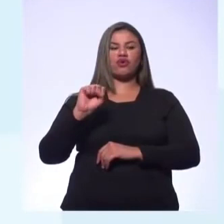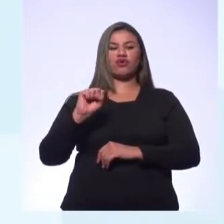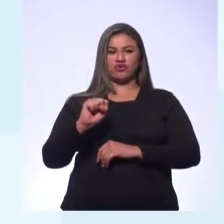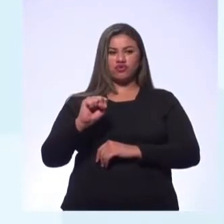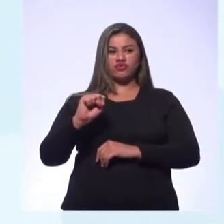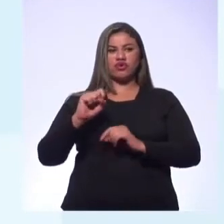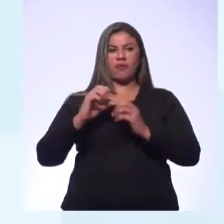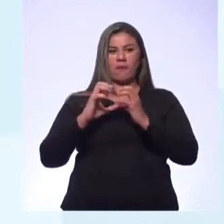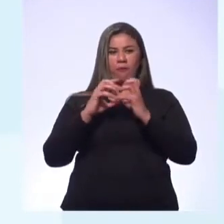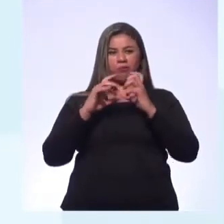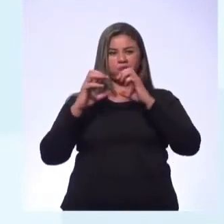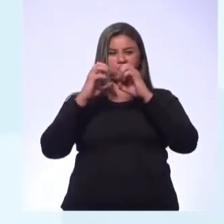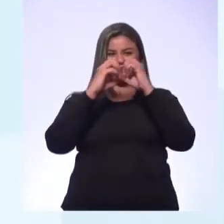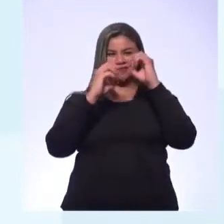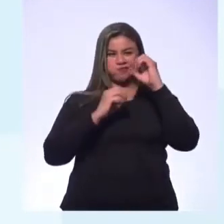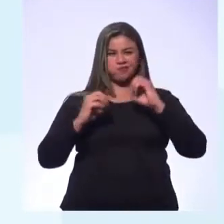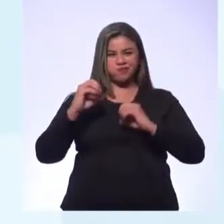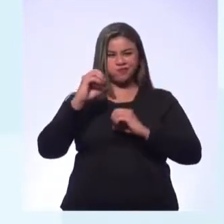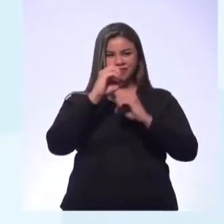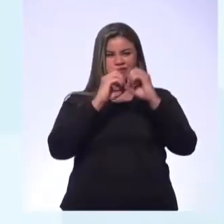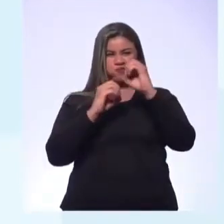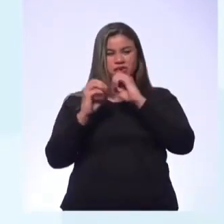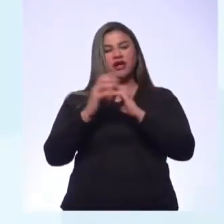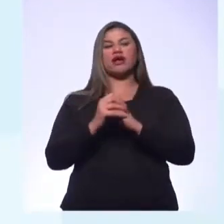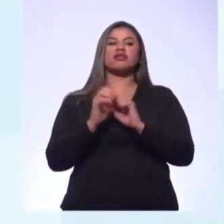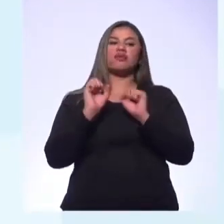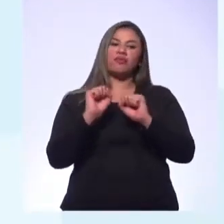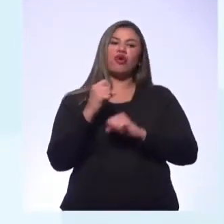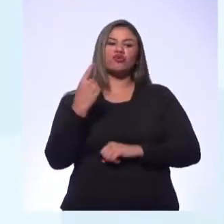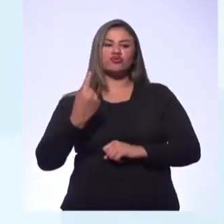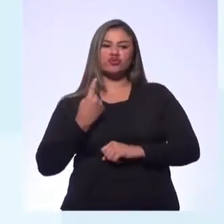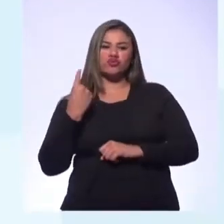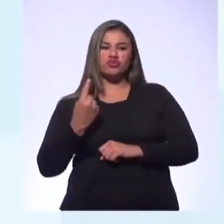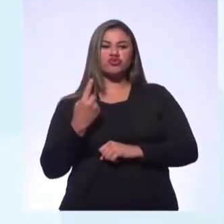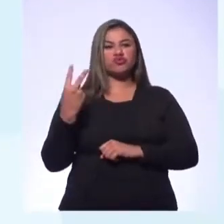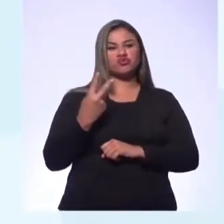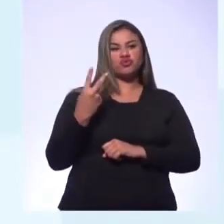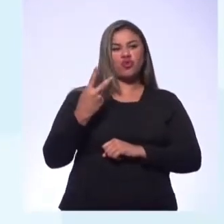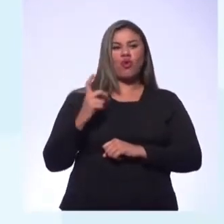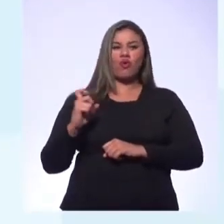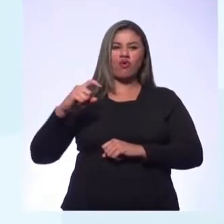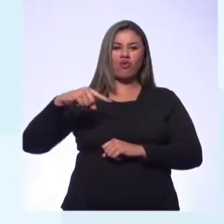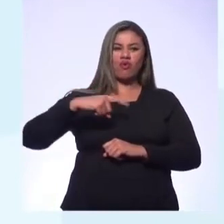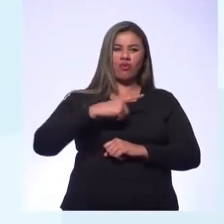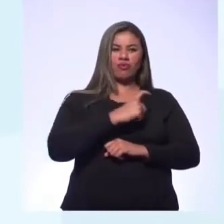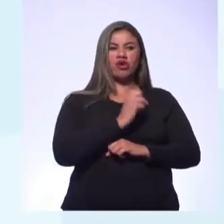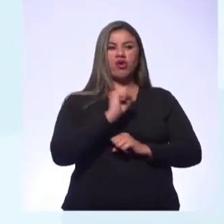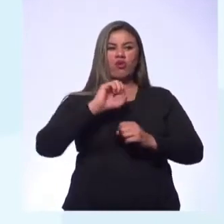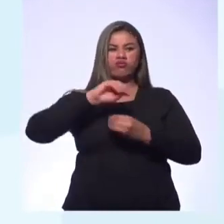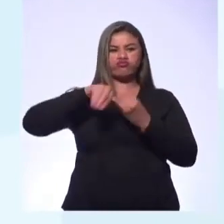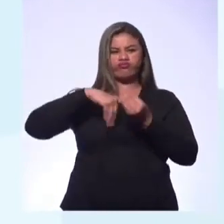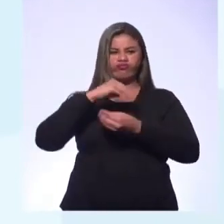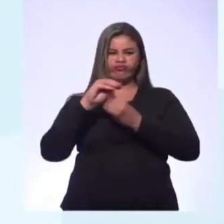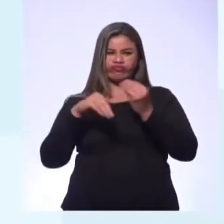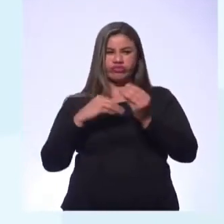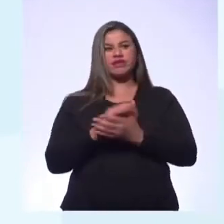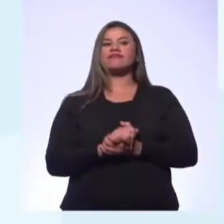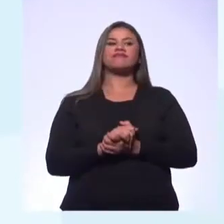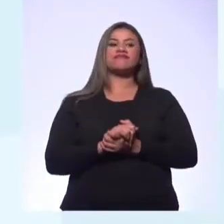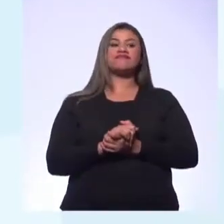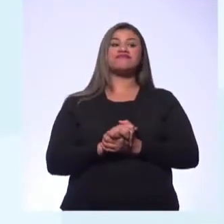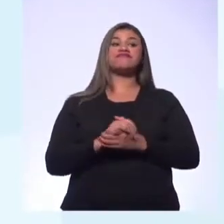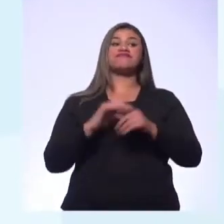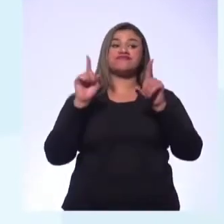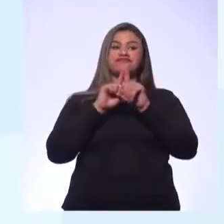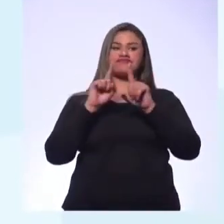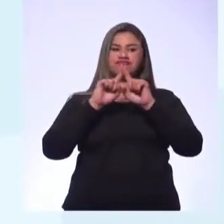bactéria, que ele pode estar sozinho, pode estar em dupla, pode estar nessa forma de cobrinha ou pode estar mais bagunçadinho. Você tem o outro que é o